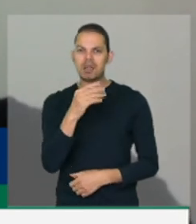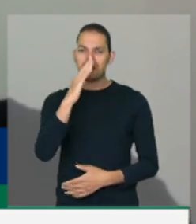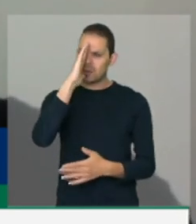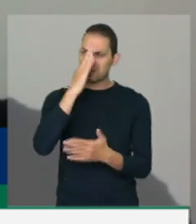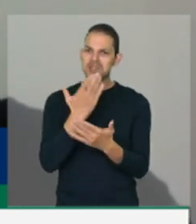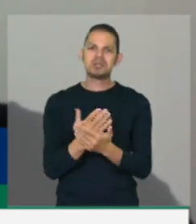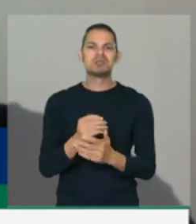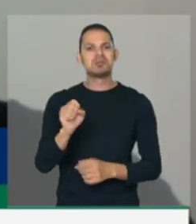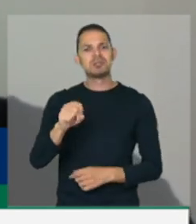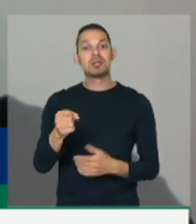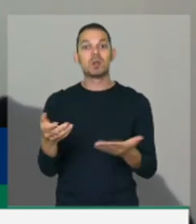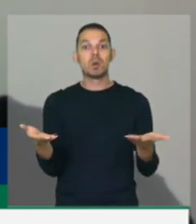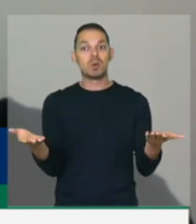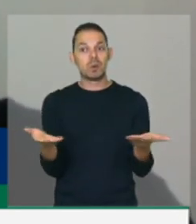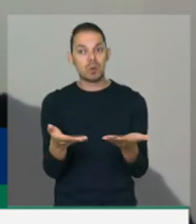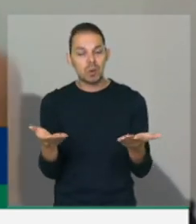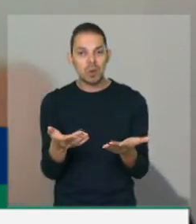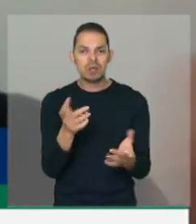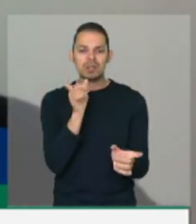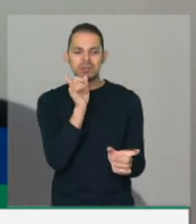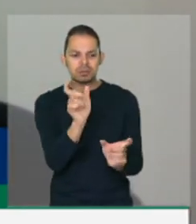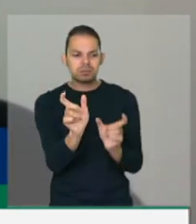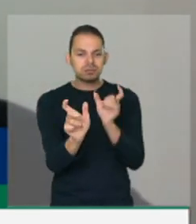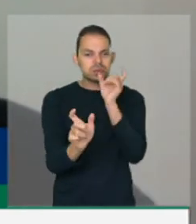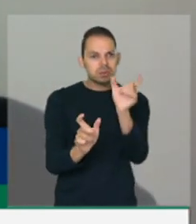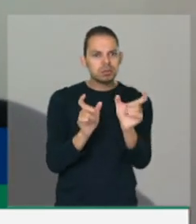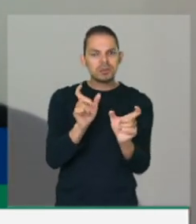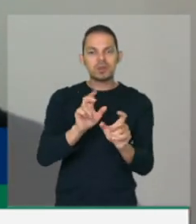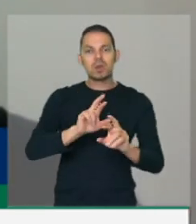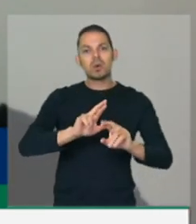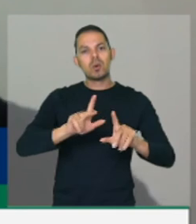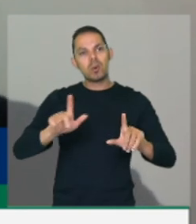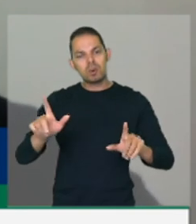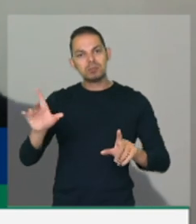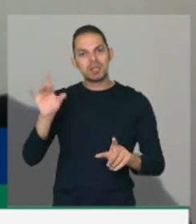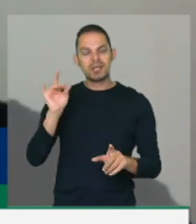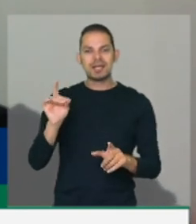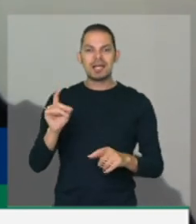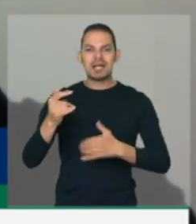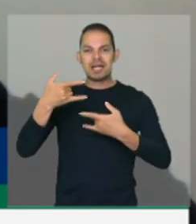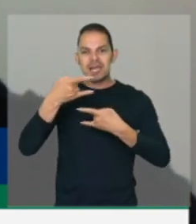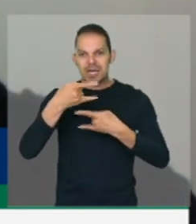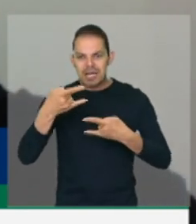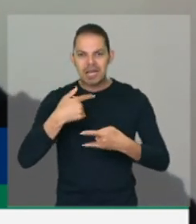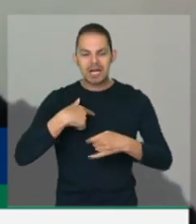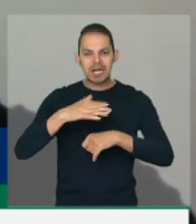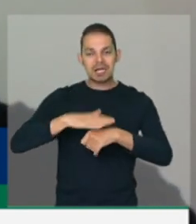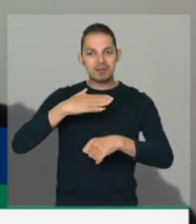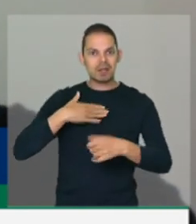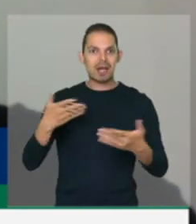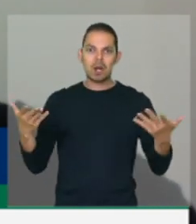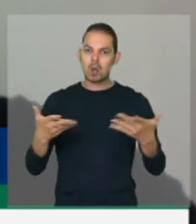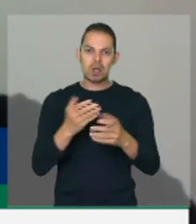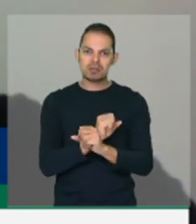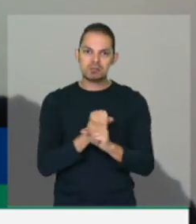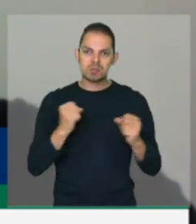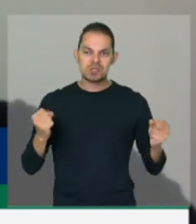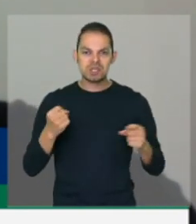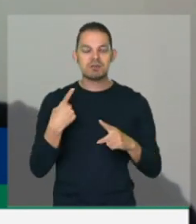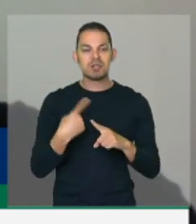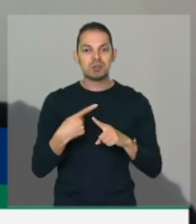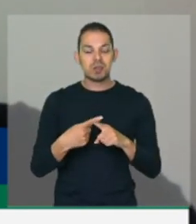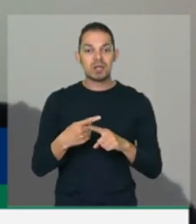sim, que hoje outros adjetivos podem acompanhar qualquer tipo de live que eu tenha feito, embora agora não seja possível, pois o meu